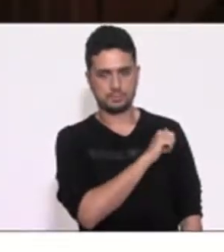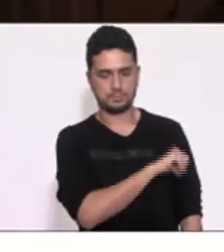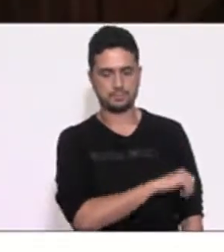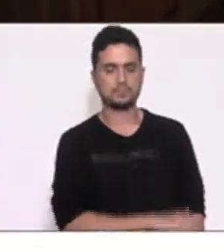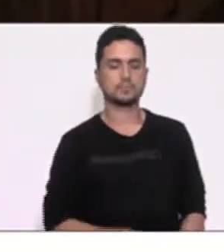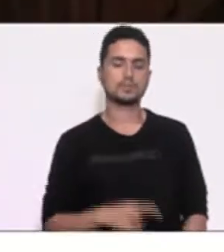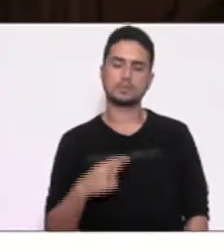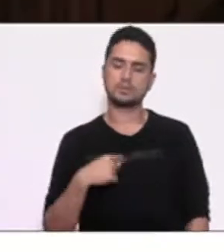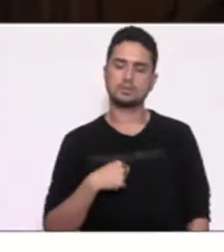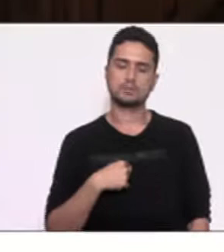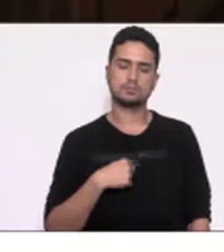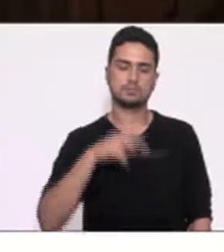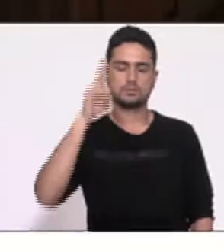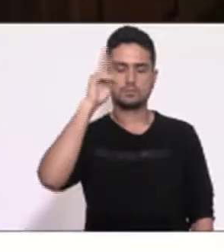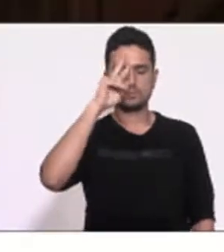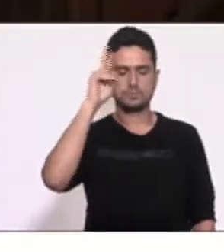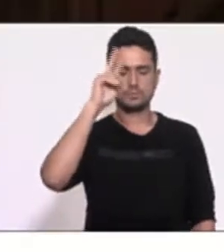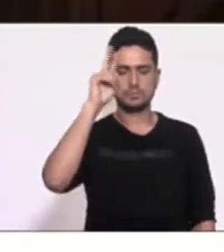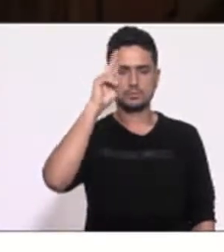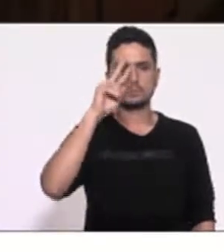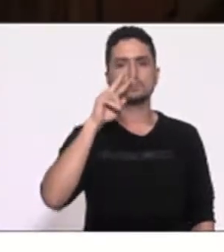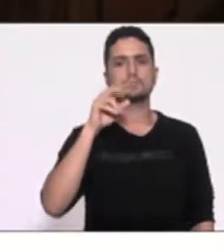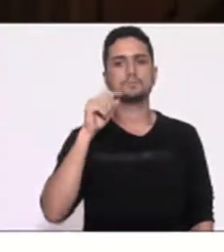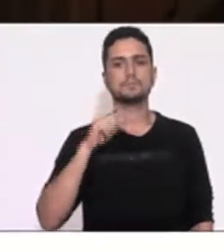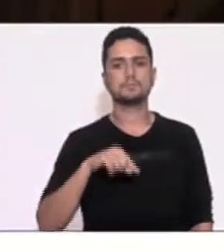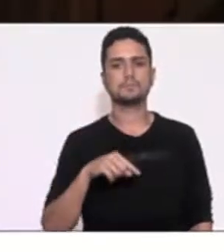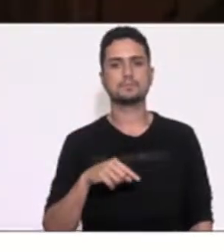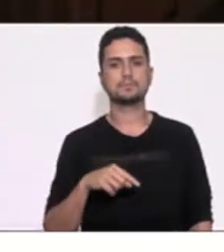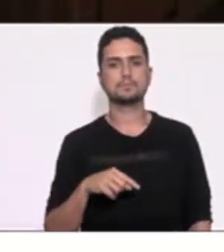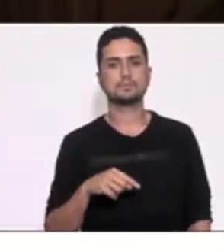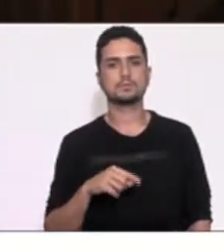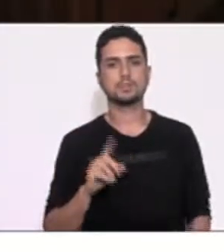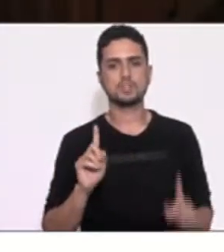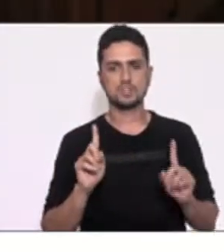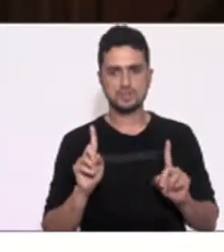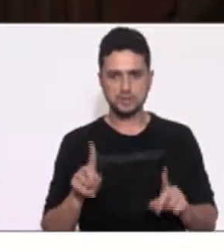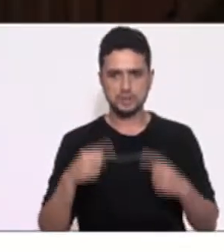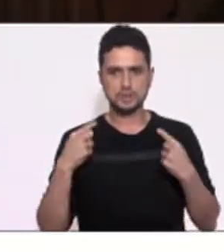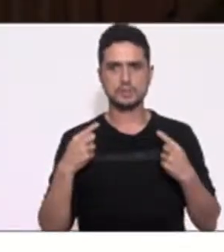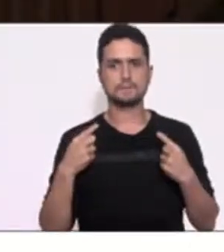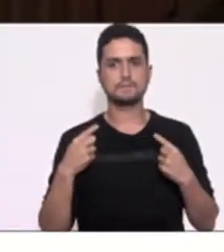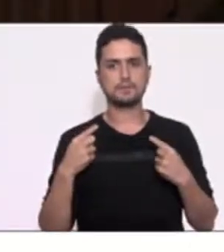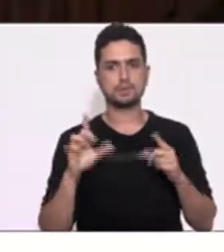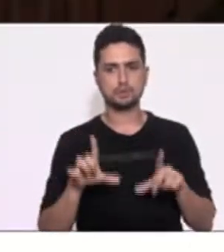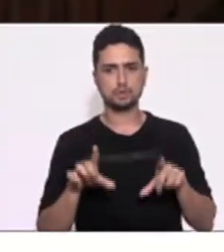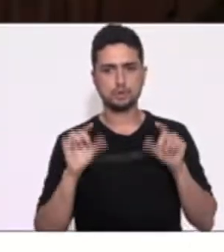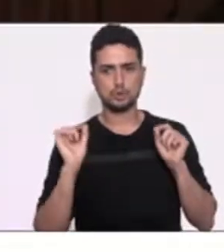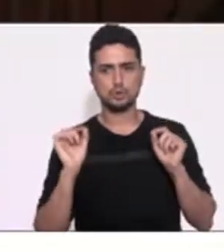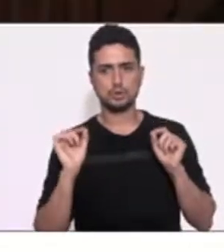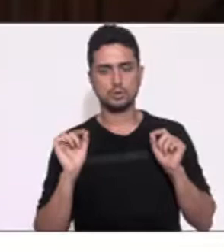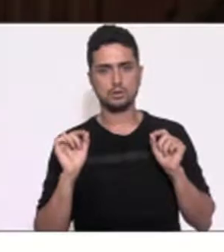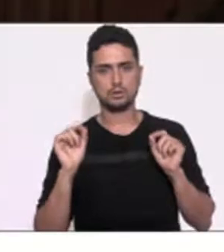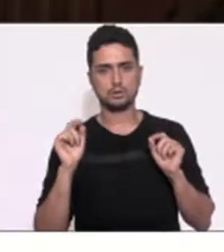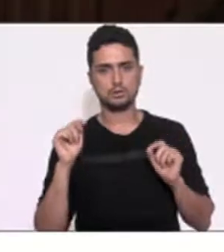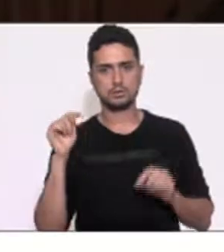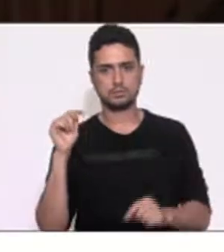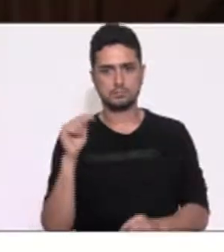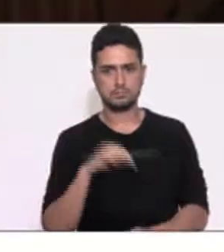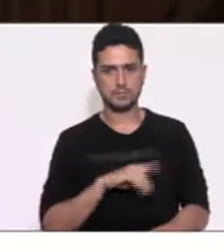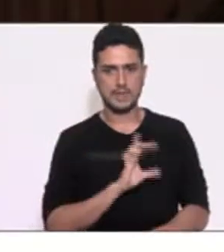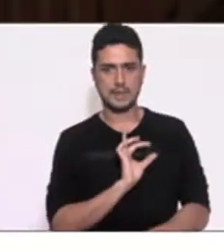Lembro que este exercício, este desafiador exercício que farão delegados e